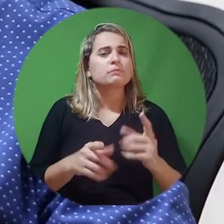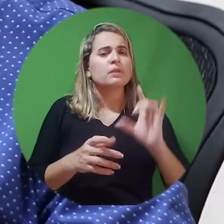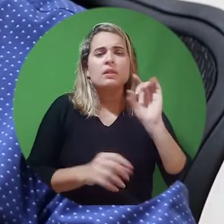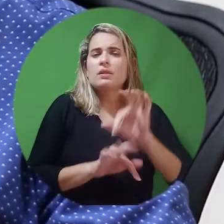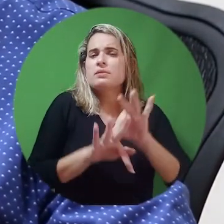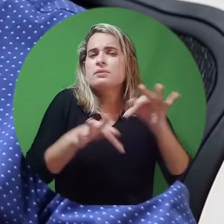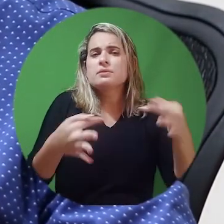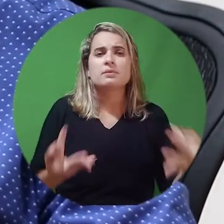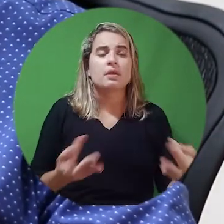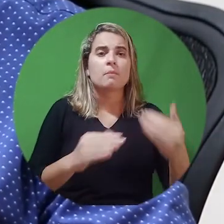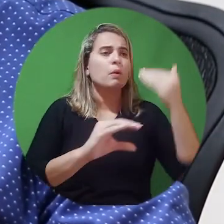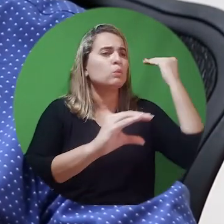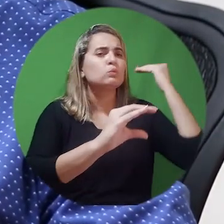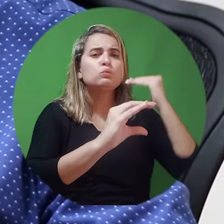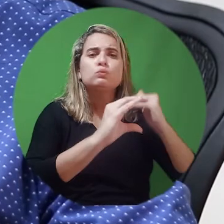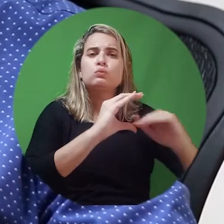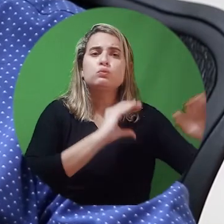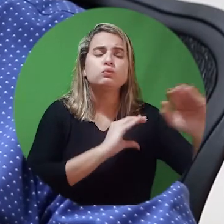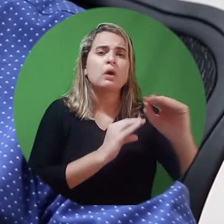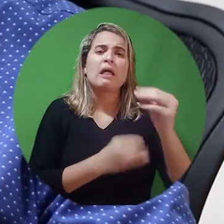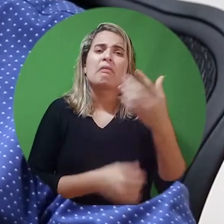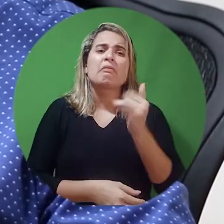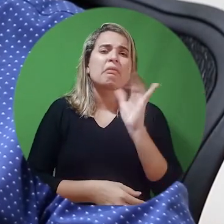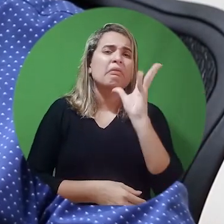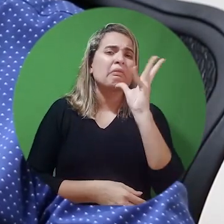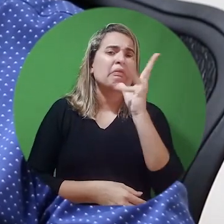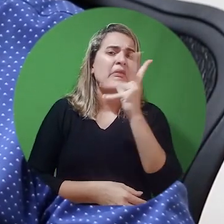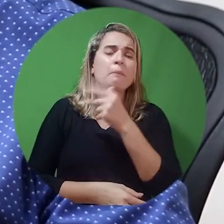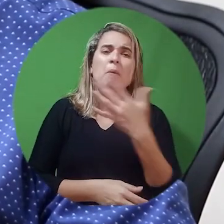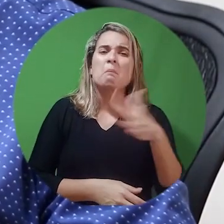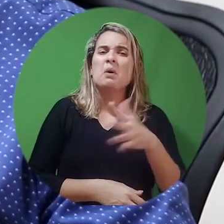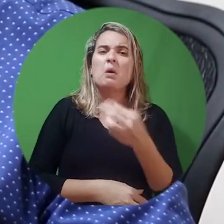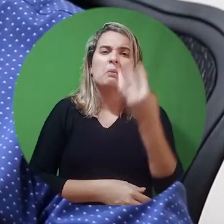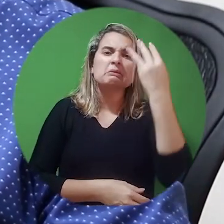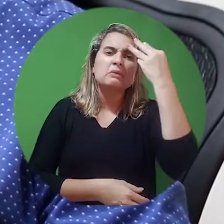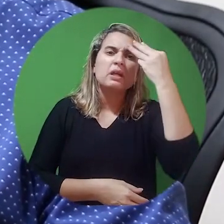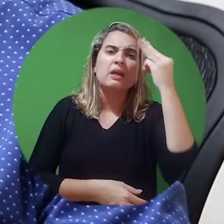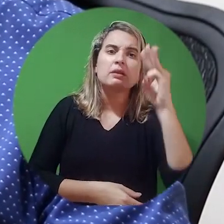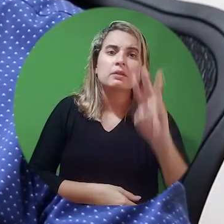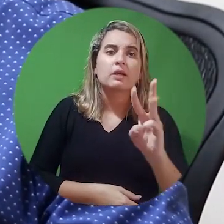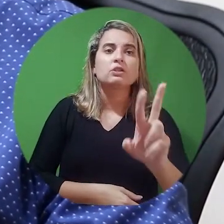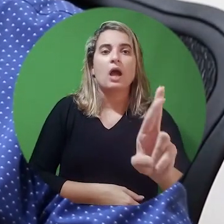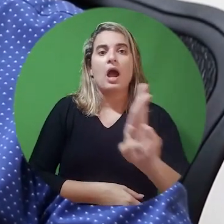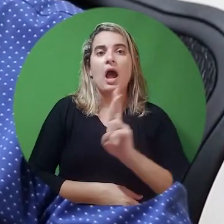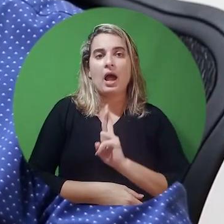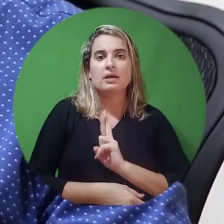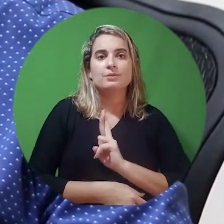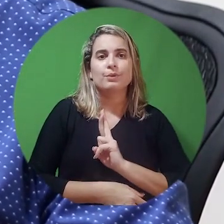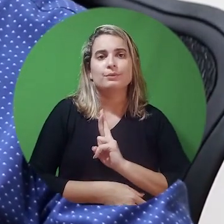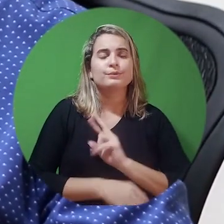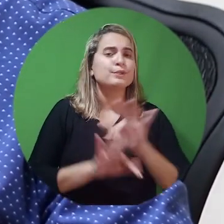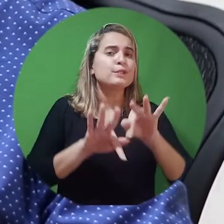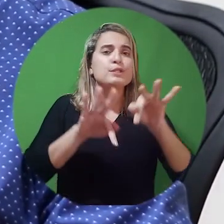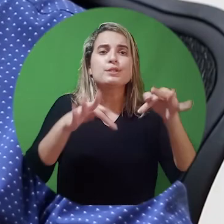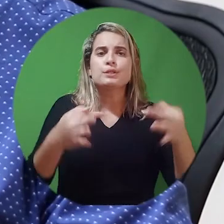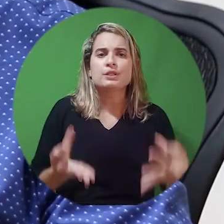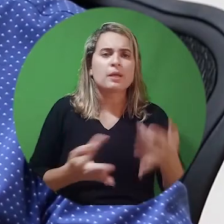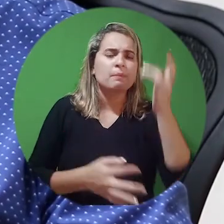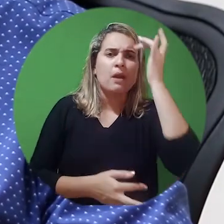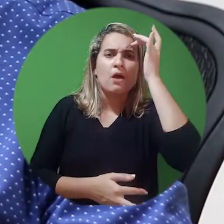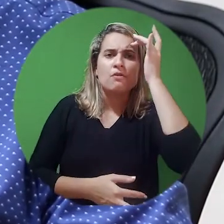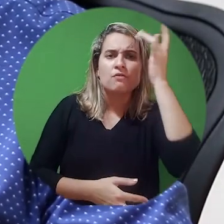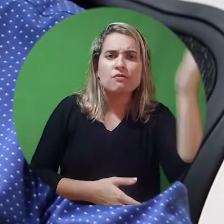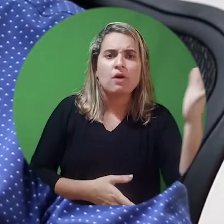envia o cartório vai fazer análises um ou dois ou três dias após e vai dar a resposta para ele mas fazendo isso é